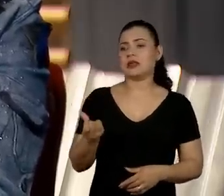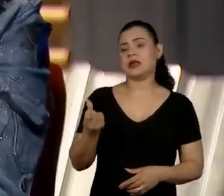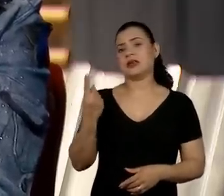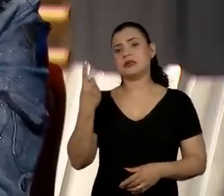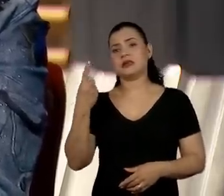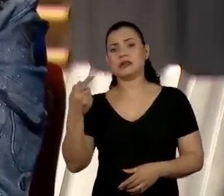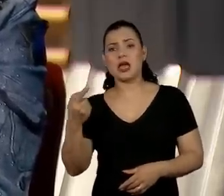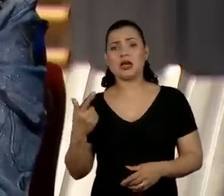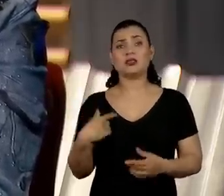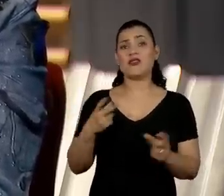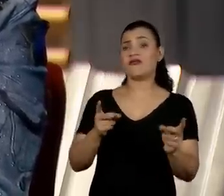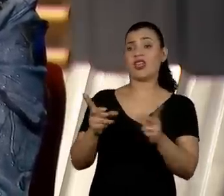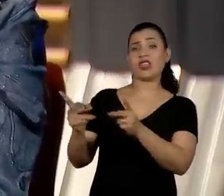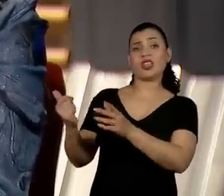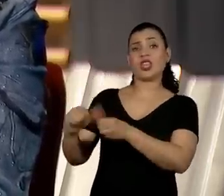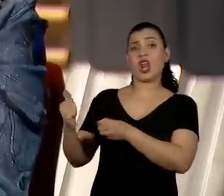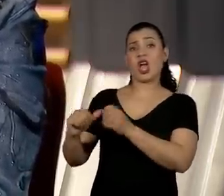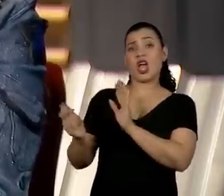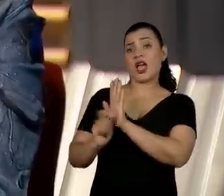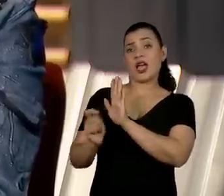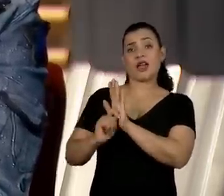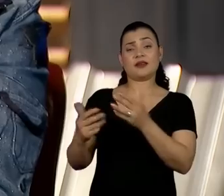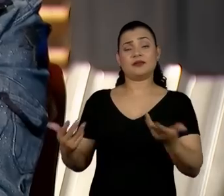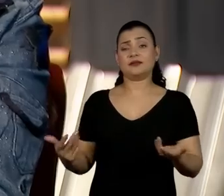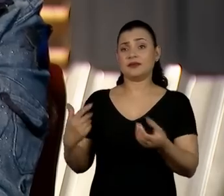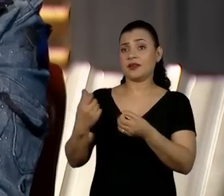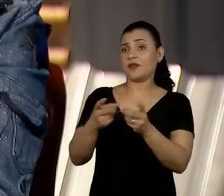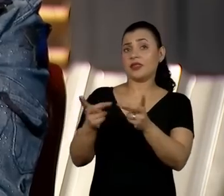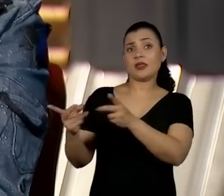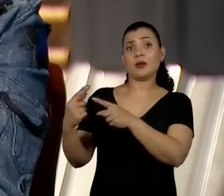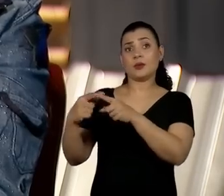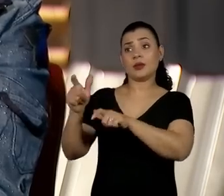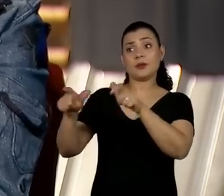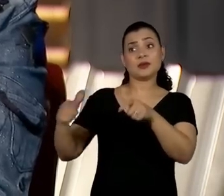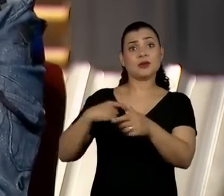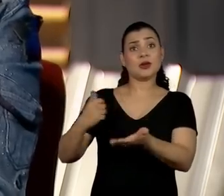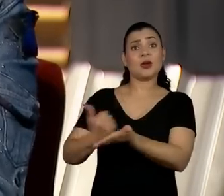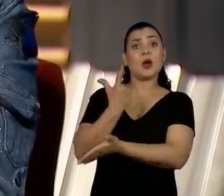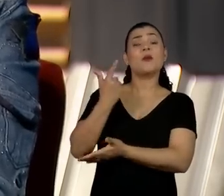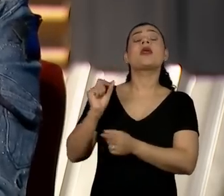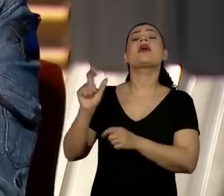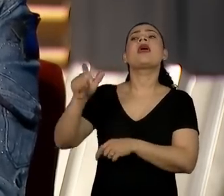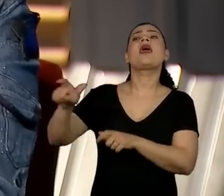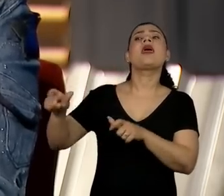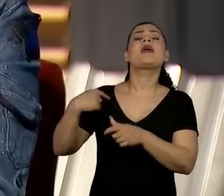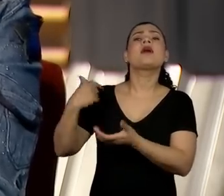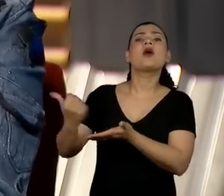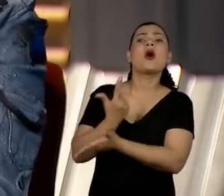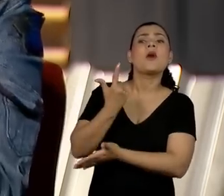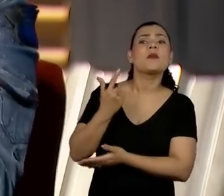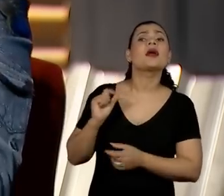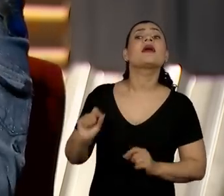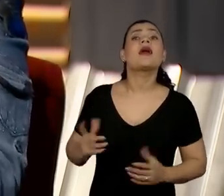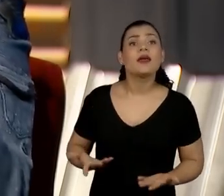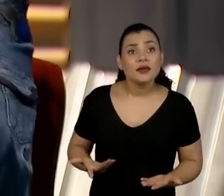vendendo droga porque tem quem compra Também quem é que compra